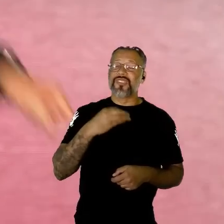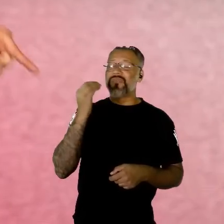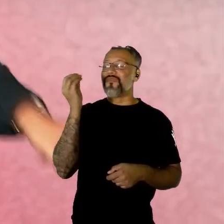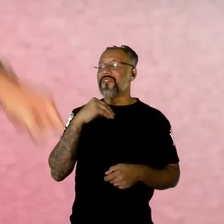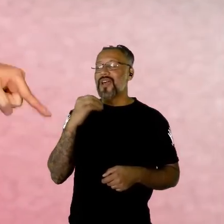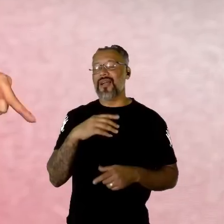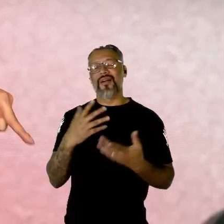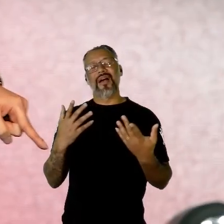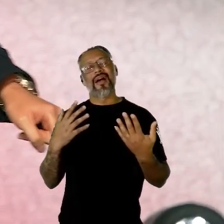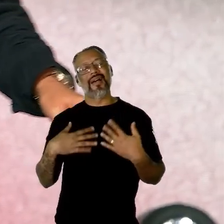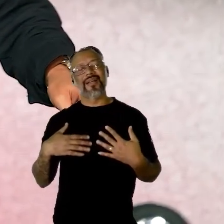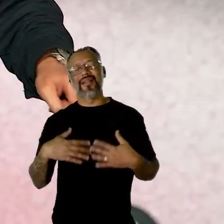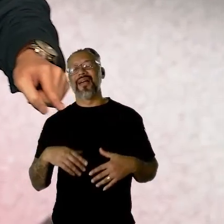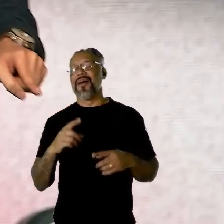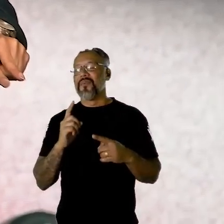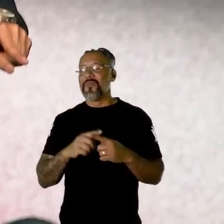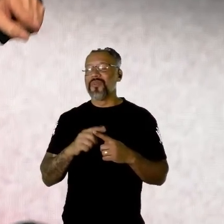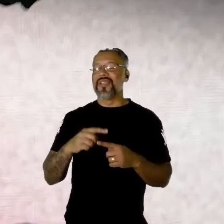forte